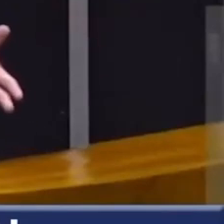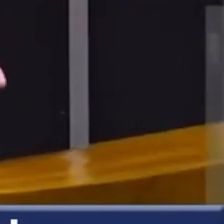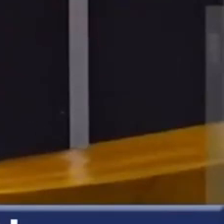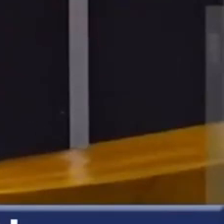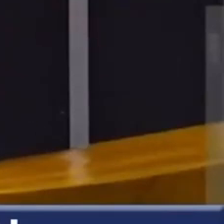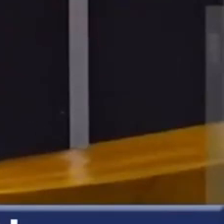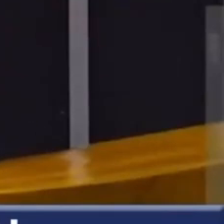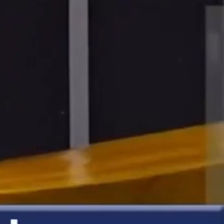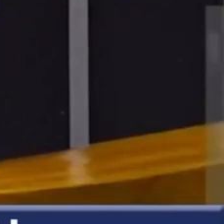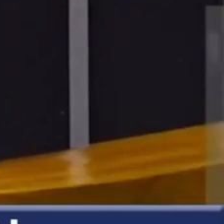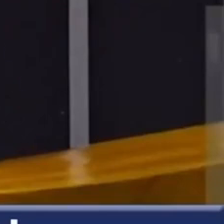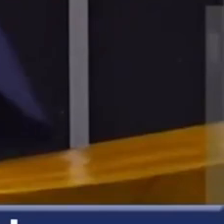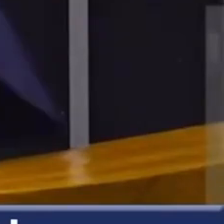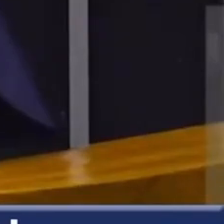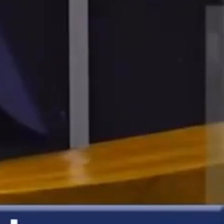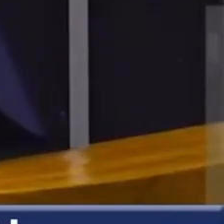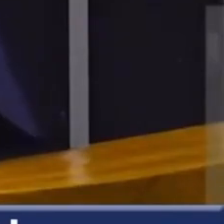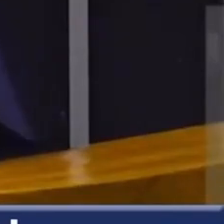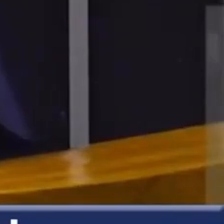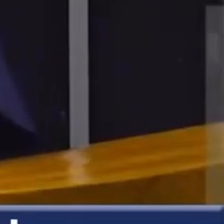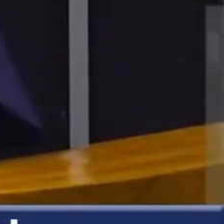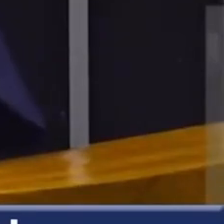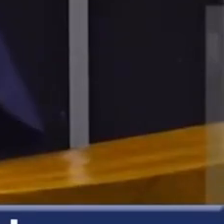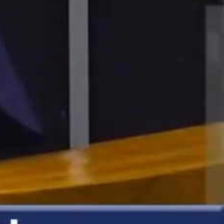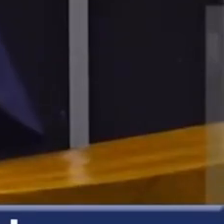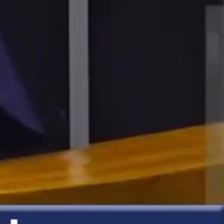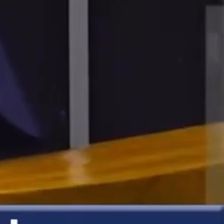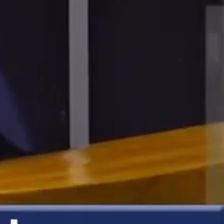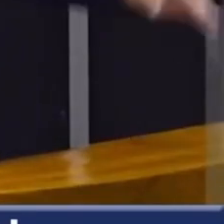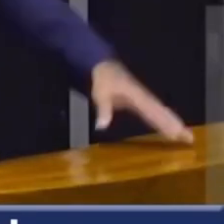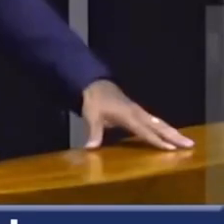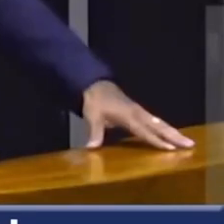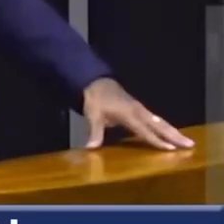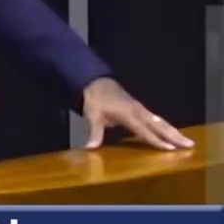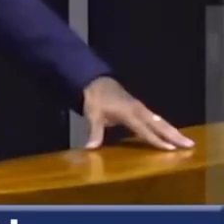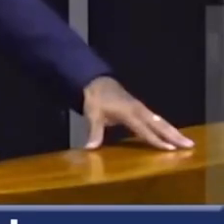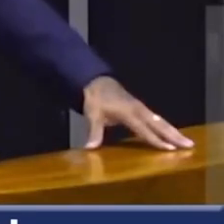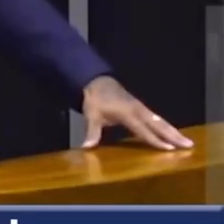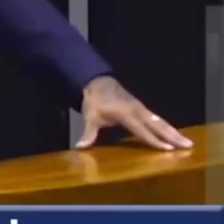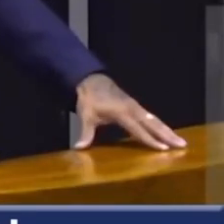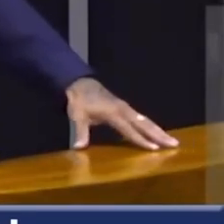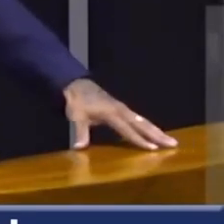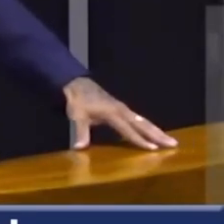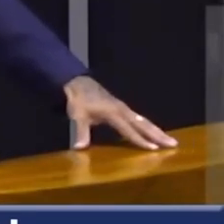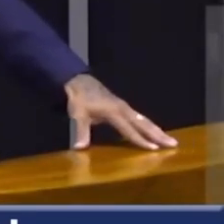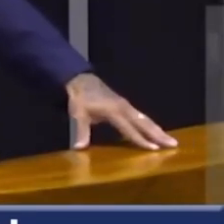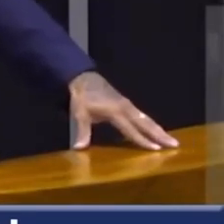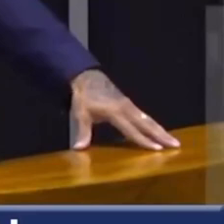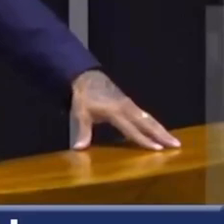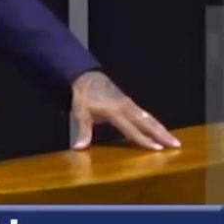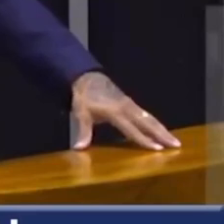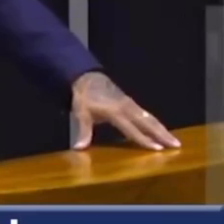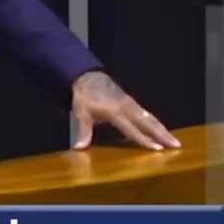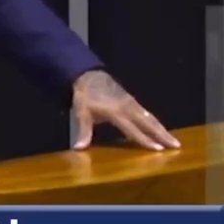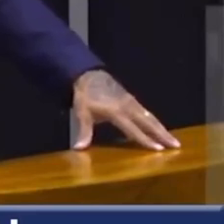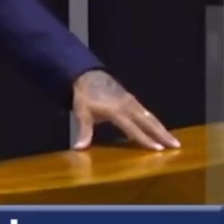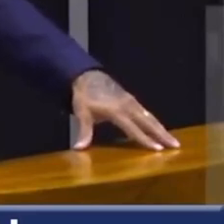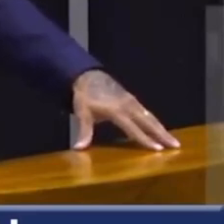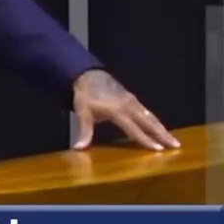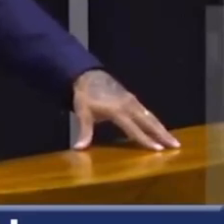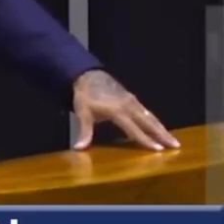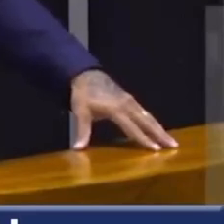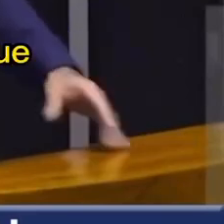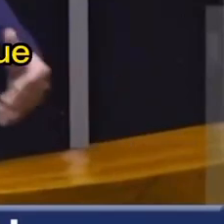a taxa SELIC está desde agosto de 2022 em pleno o governo bolsonaro em que nós tivemos crescimento do PIB de